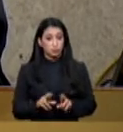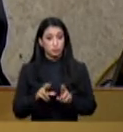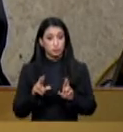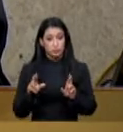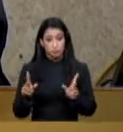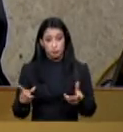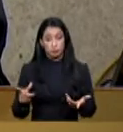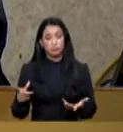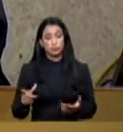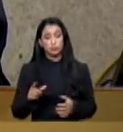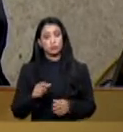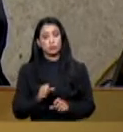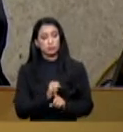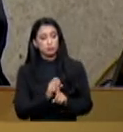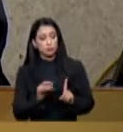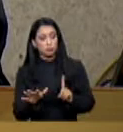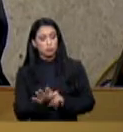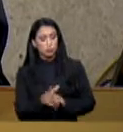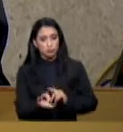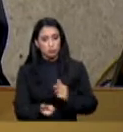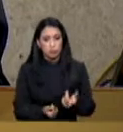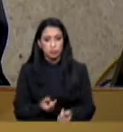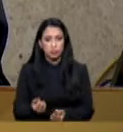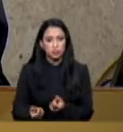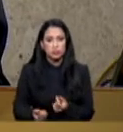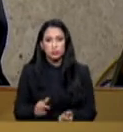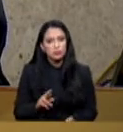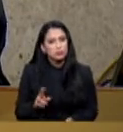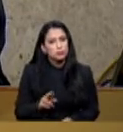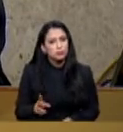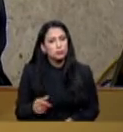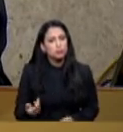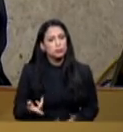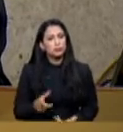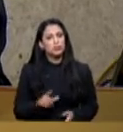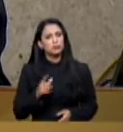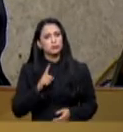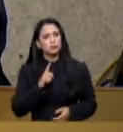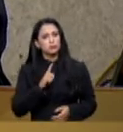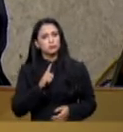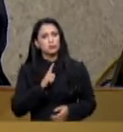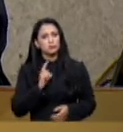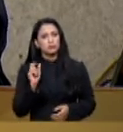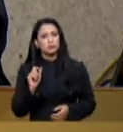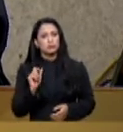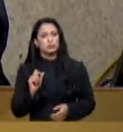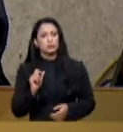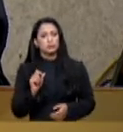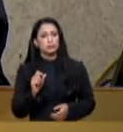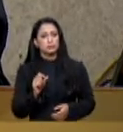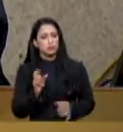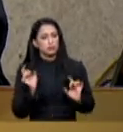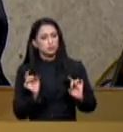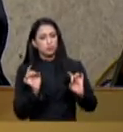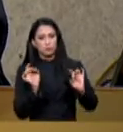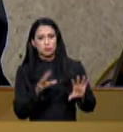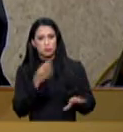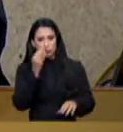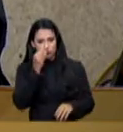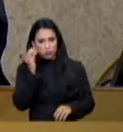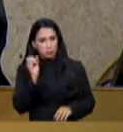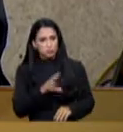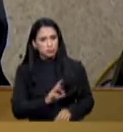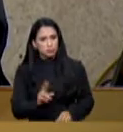diferenças socioeconômicas não são tratadas de maneira pejorativa, muito ao contrário. São dados de uma